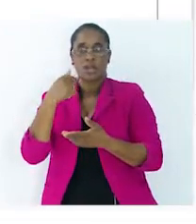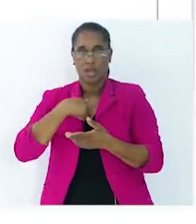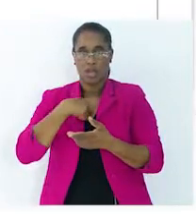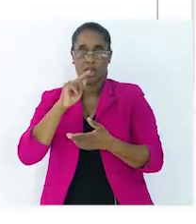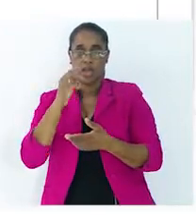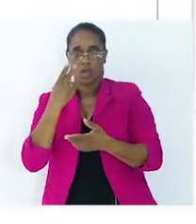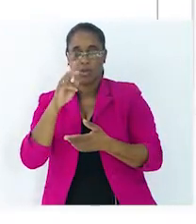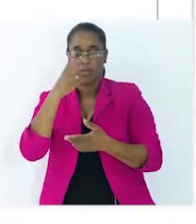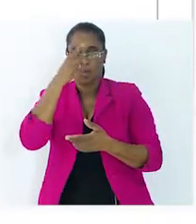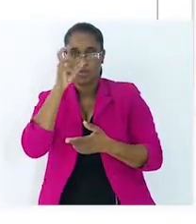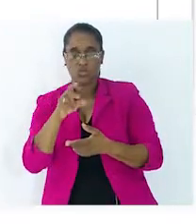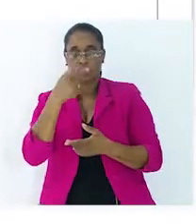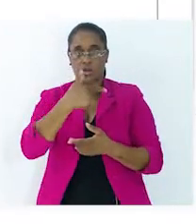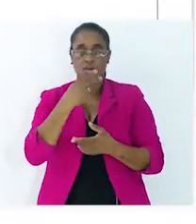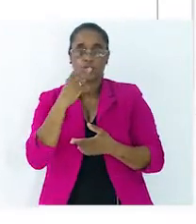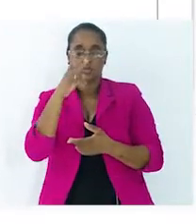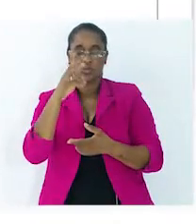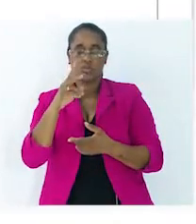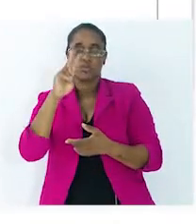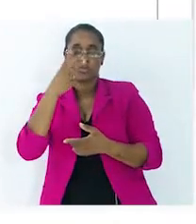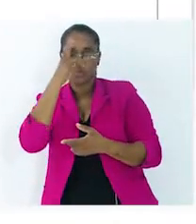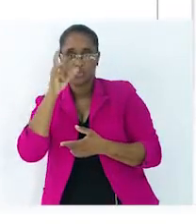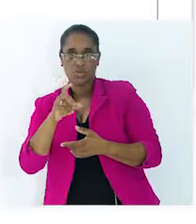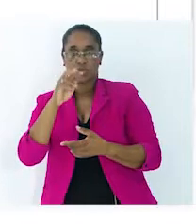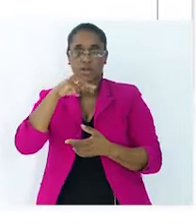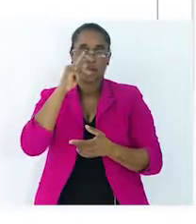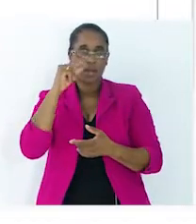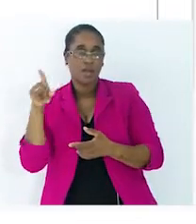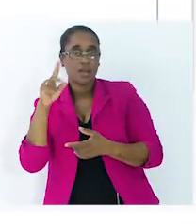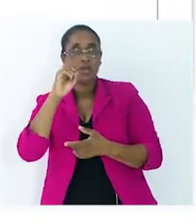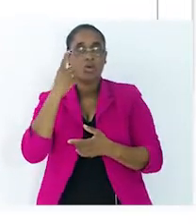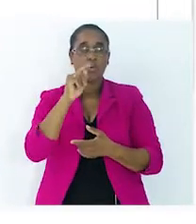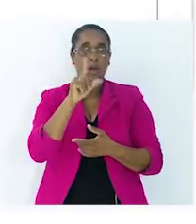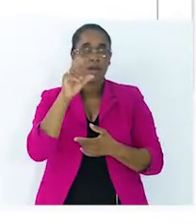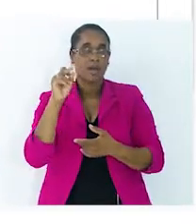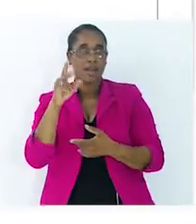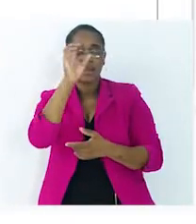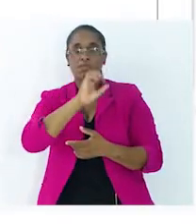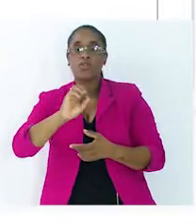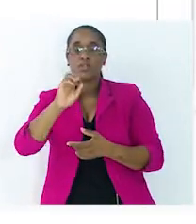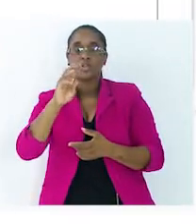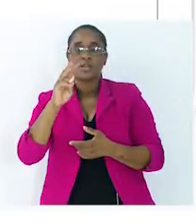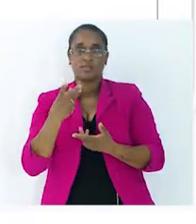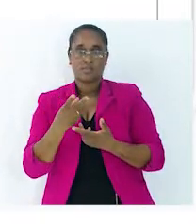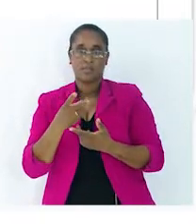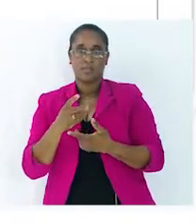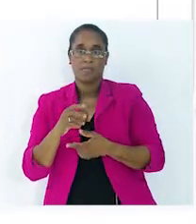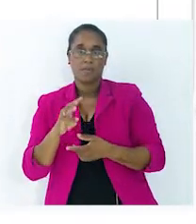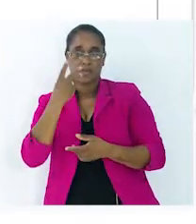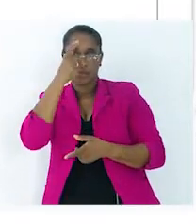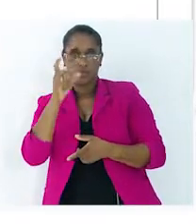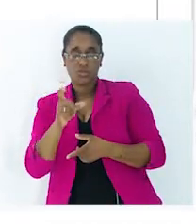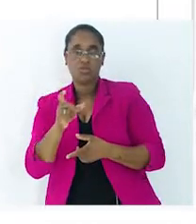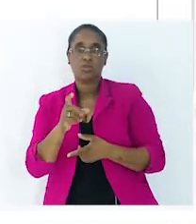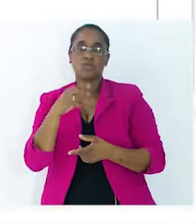segunda pessoa, ele ou ela, e o você, que representa a terceira pessoa do singular. Mas também tu podes optar